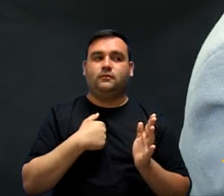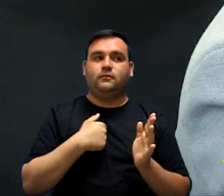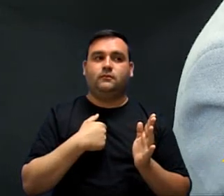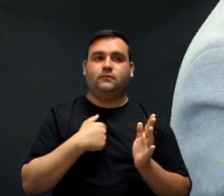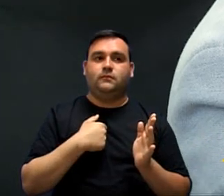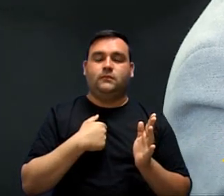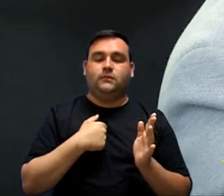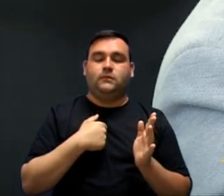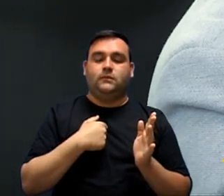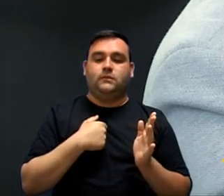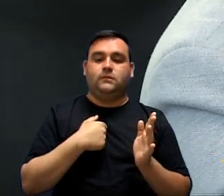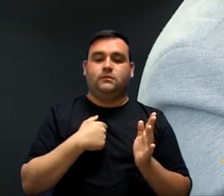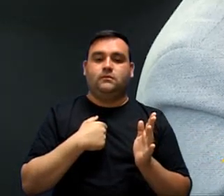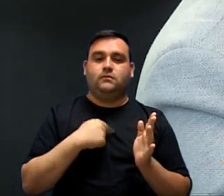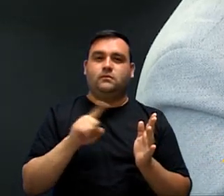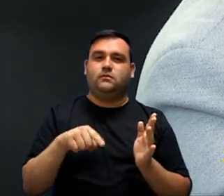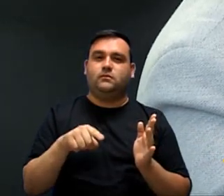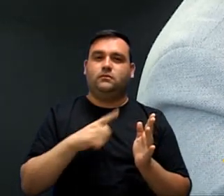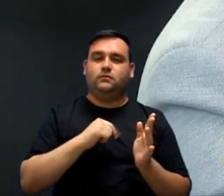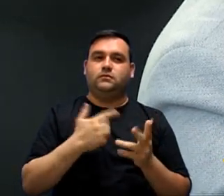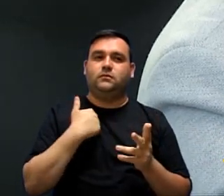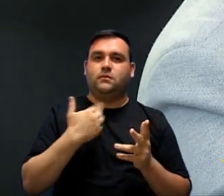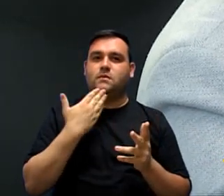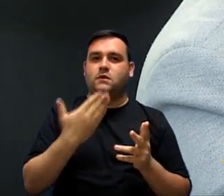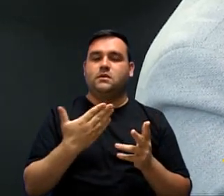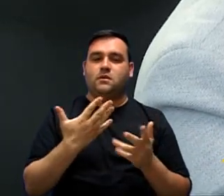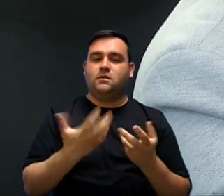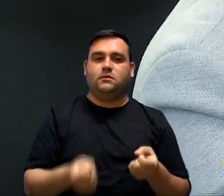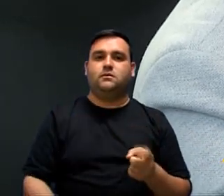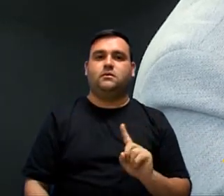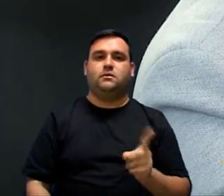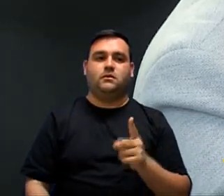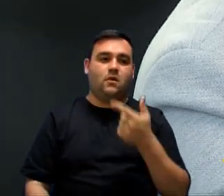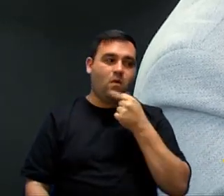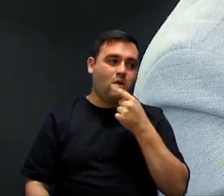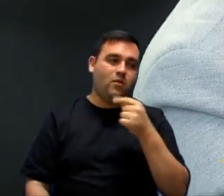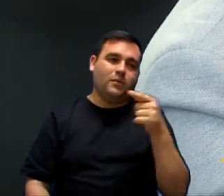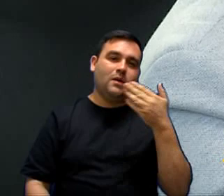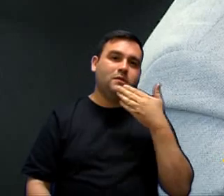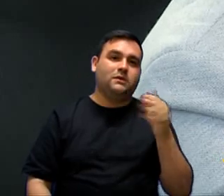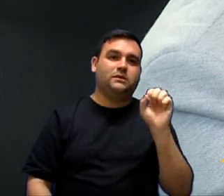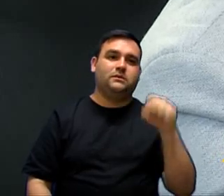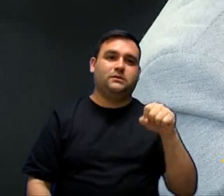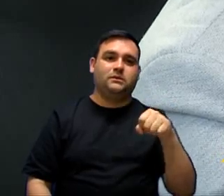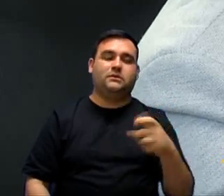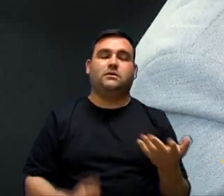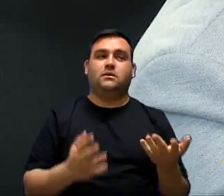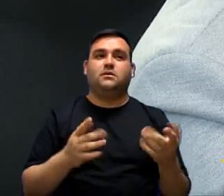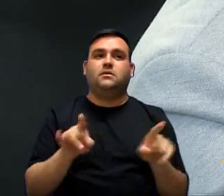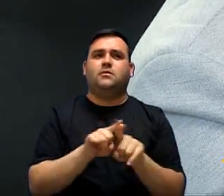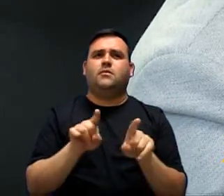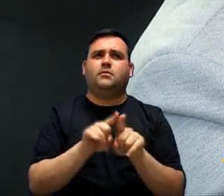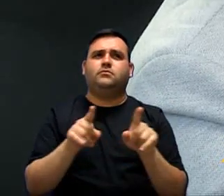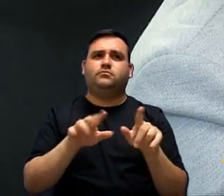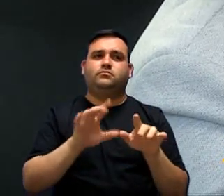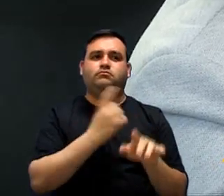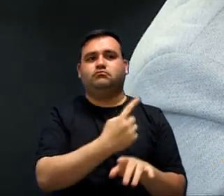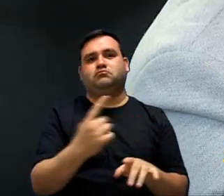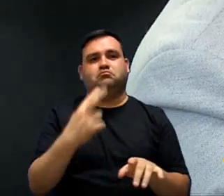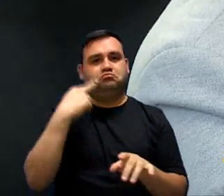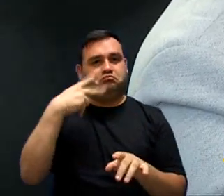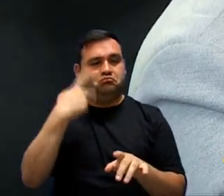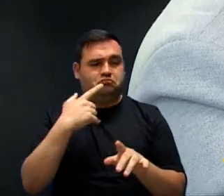Foi rejeitado em primeira discussão. Eu peço o voto não, claro que o autor vai pedir voto sim. Claro. E os vereadores